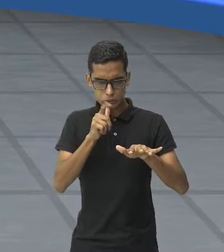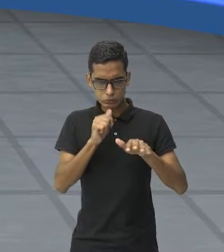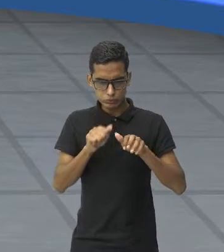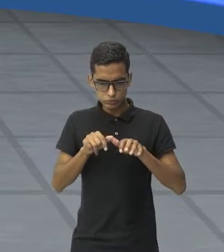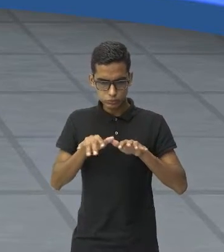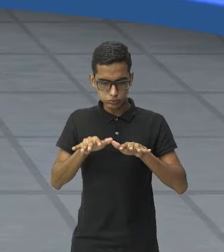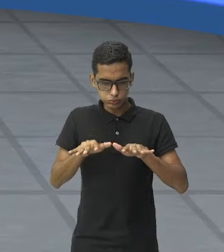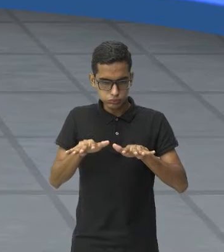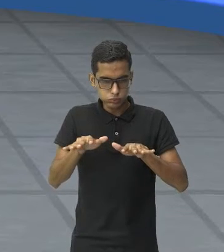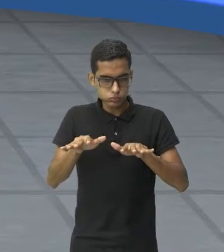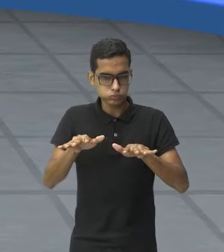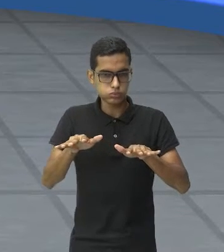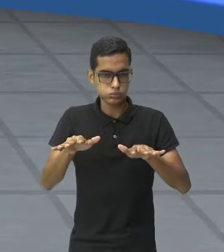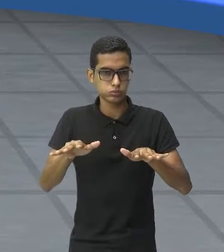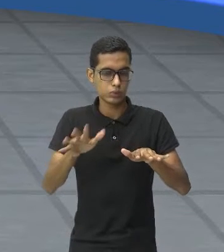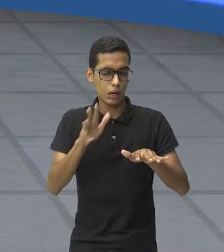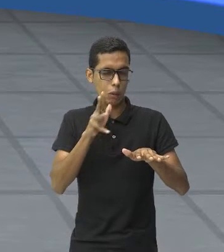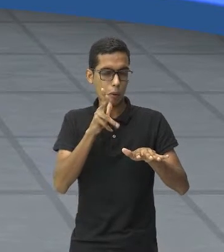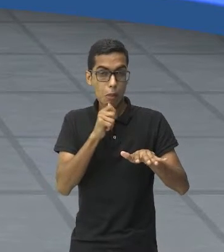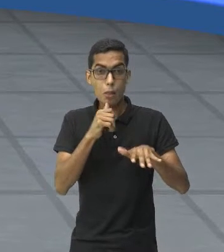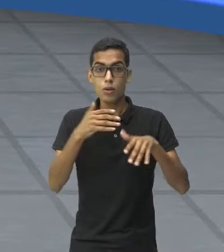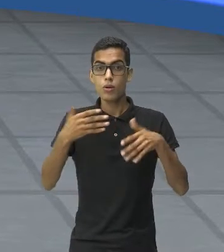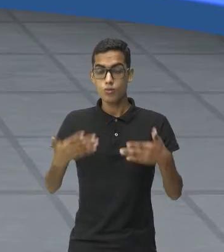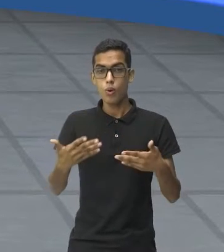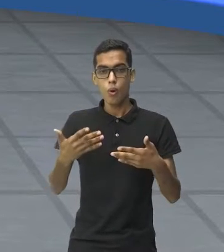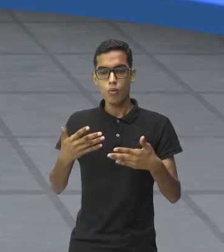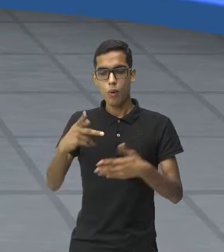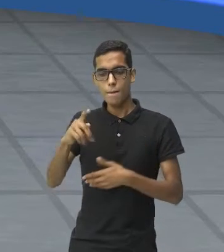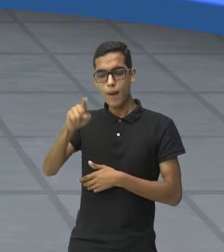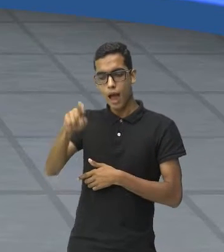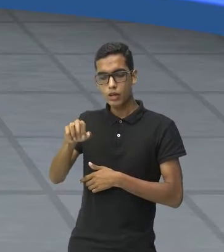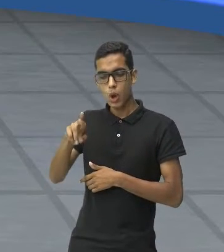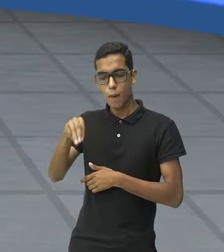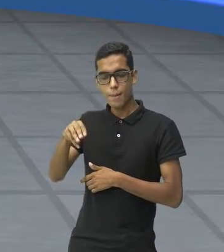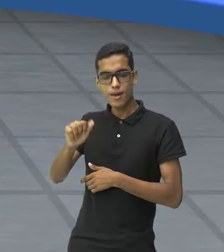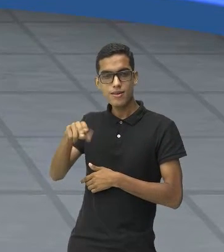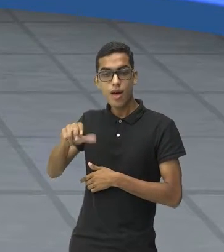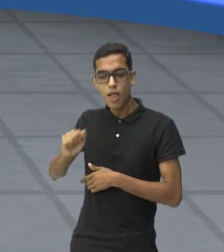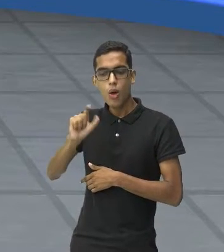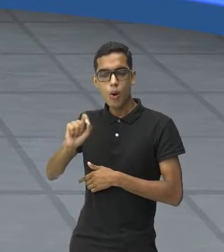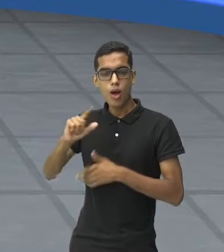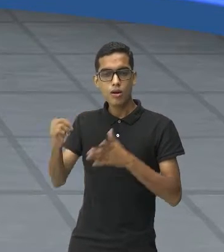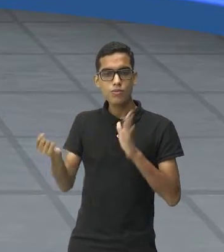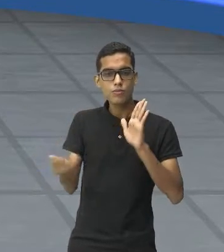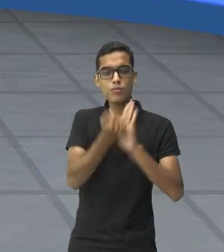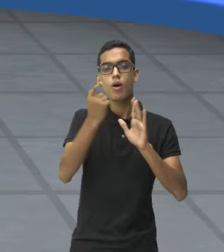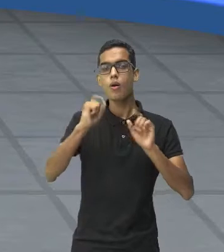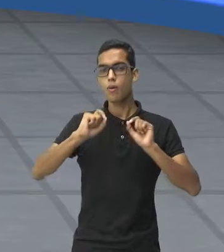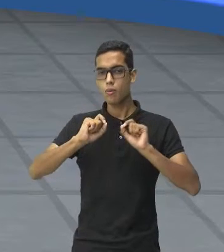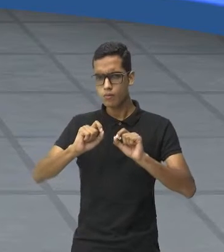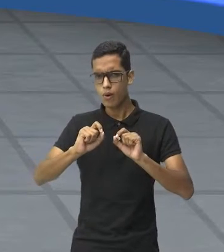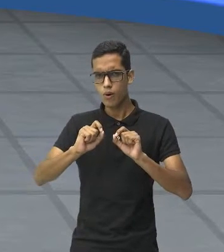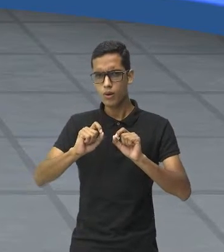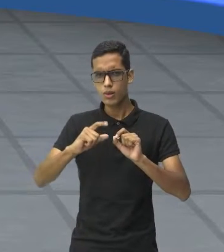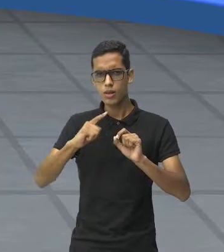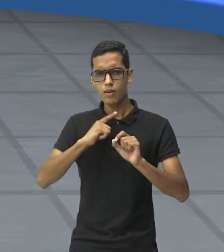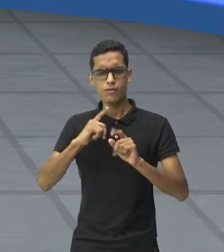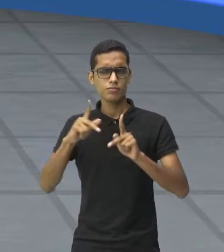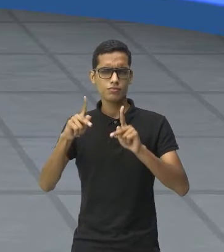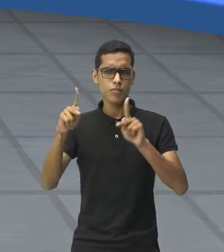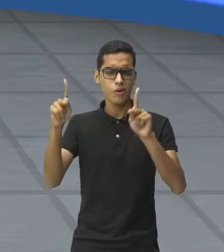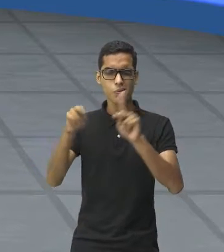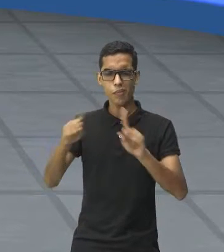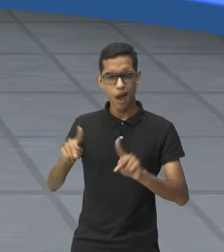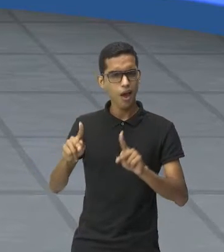Pax Romana, ela se caracterizou principalmente por um período, como o próprio nome já diz, de relativa paz, onde as